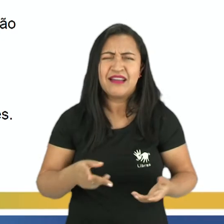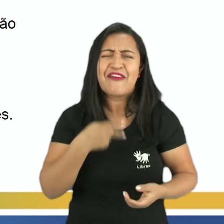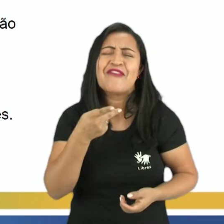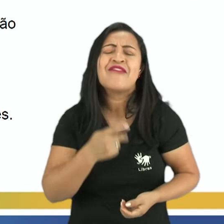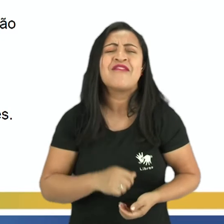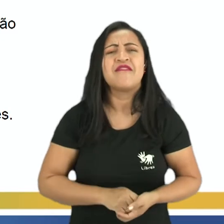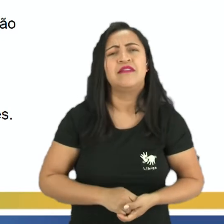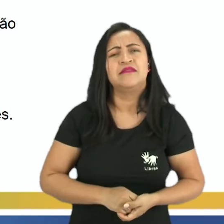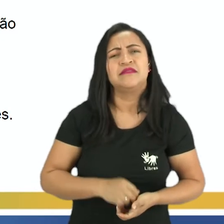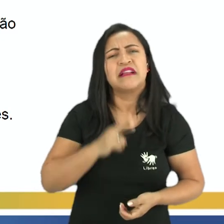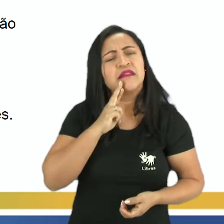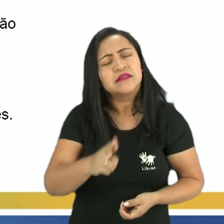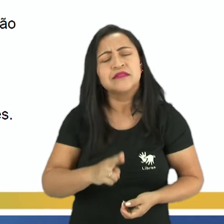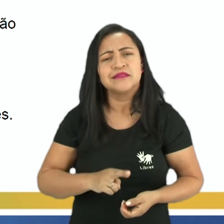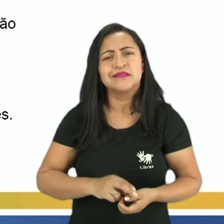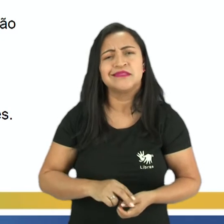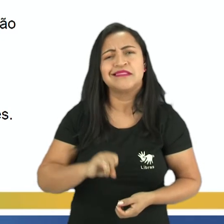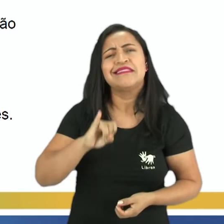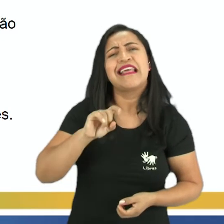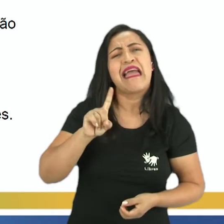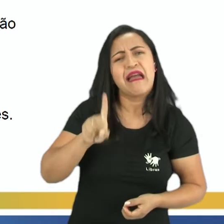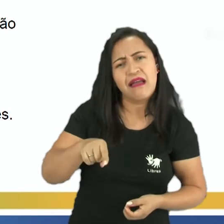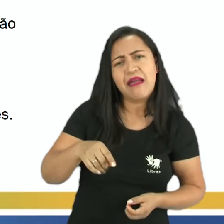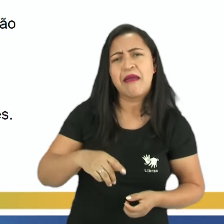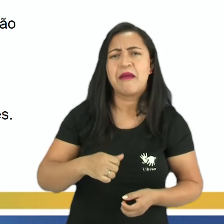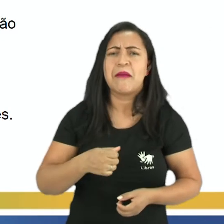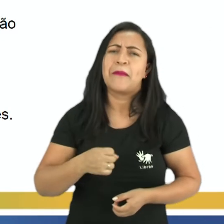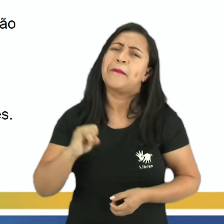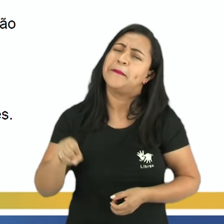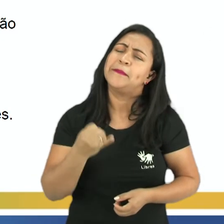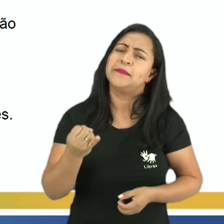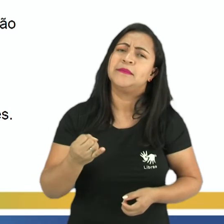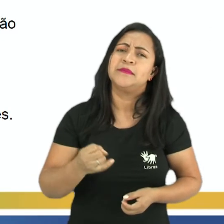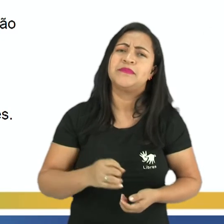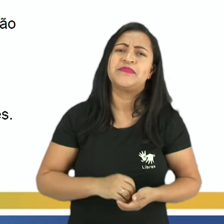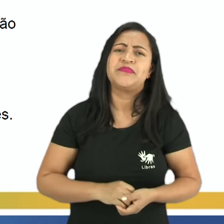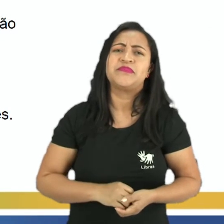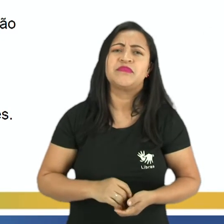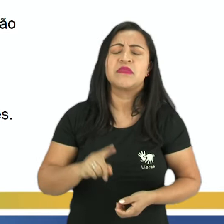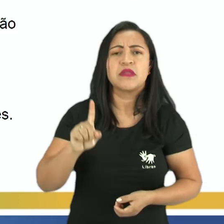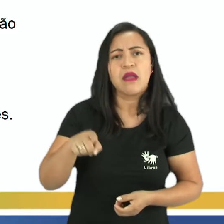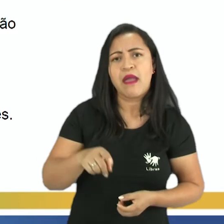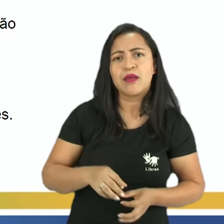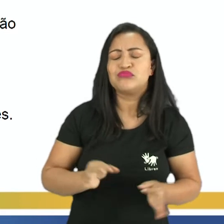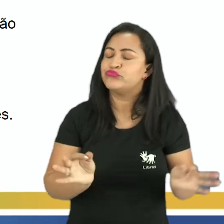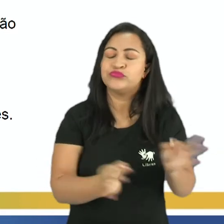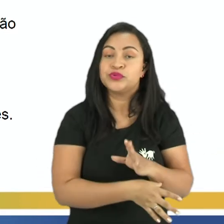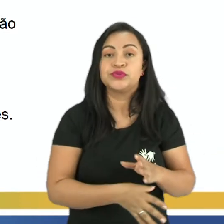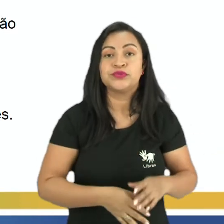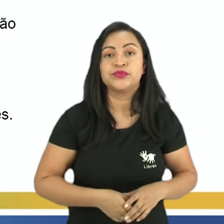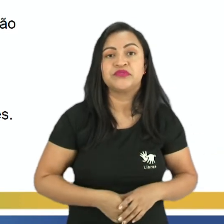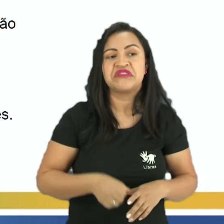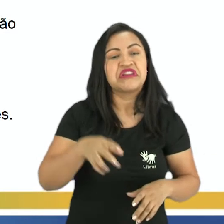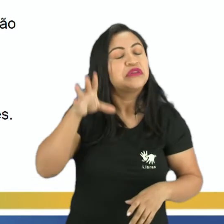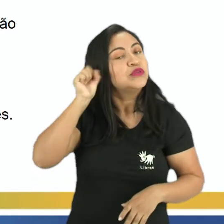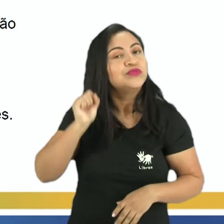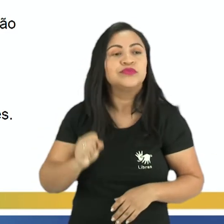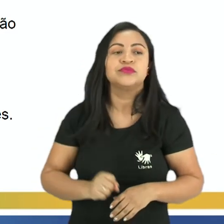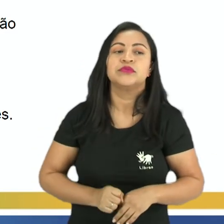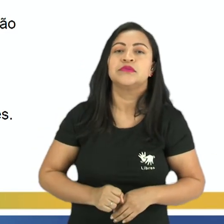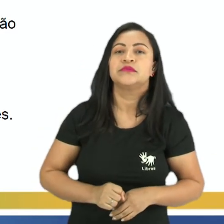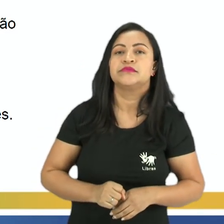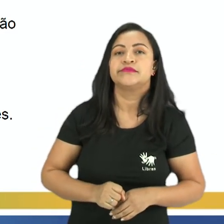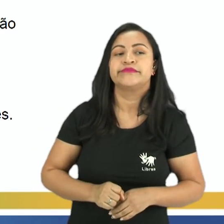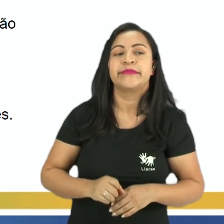Diga, responda, Lúcio. É mais importante? Lúcio: pronto. Quis escutar, escutou, Silvia.